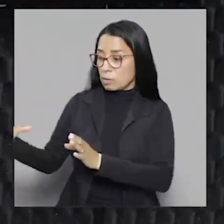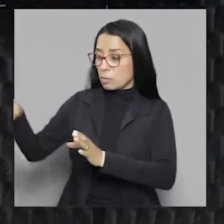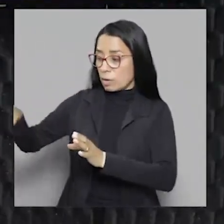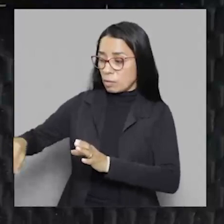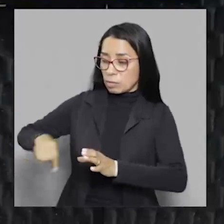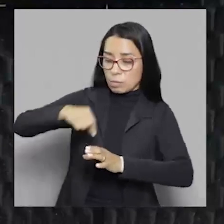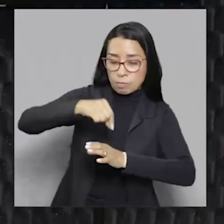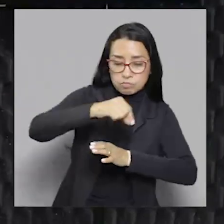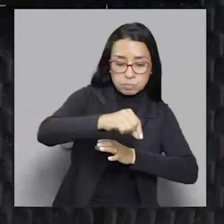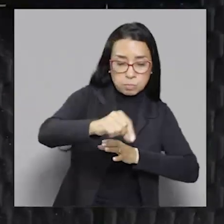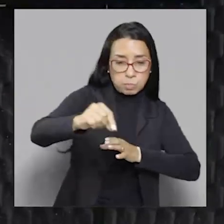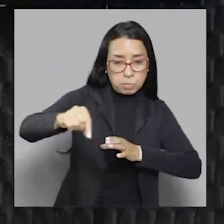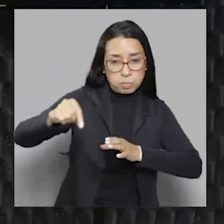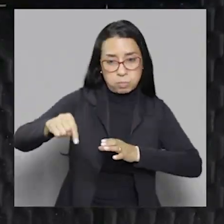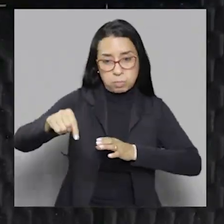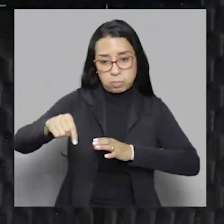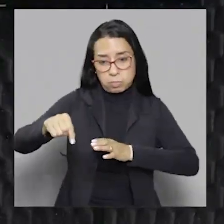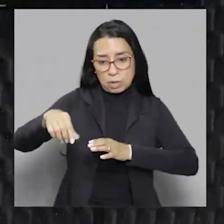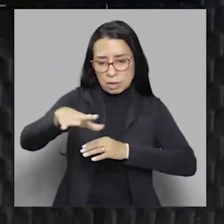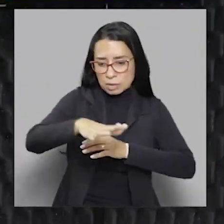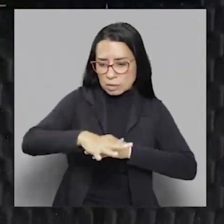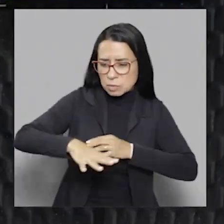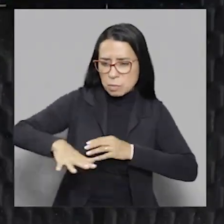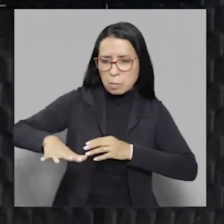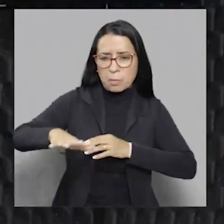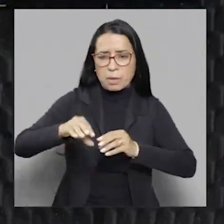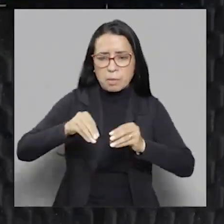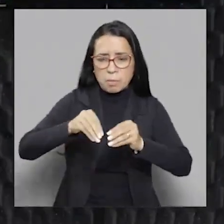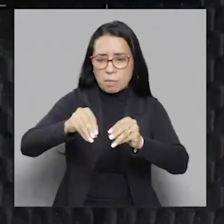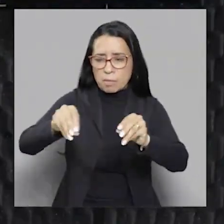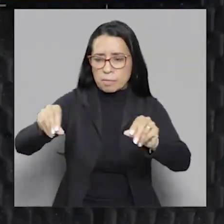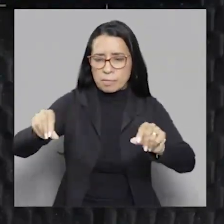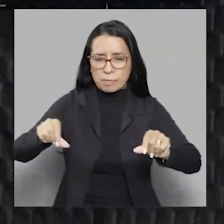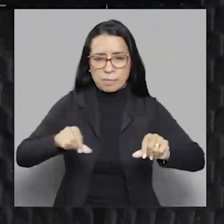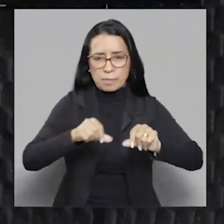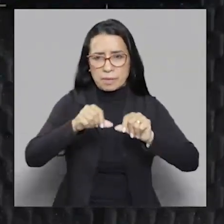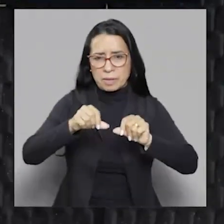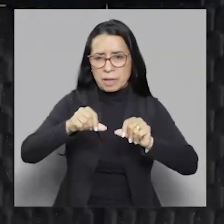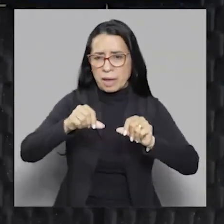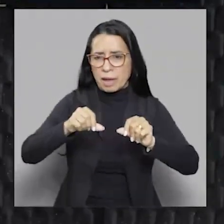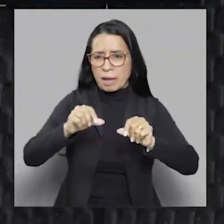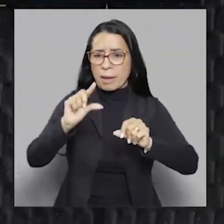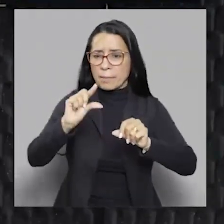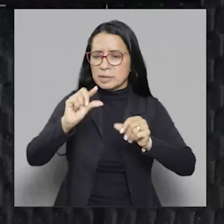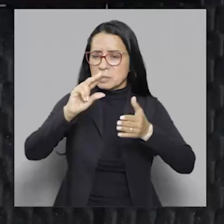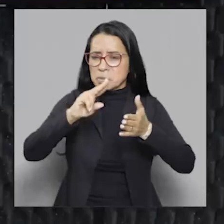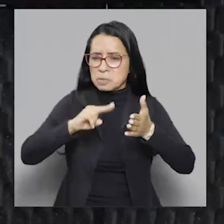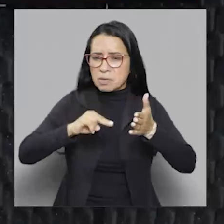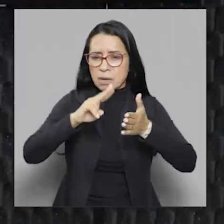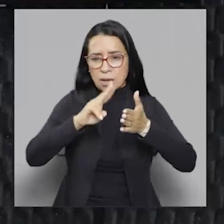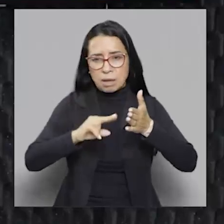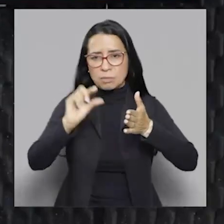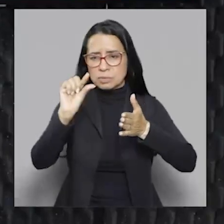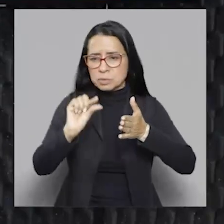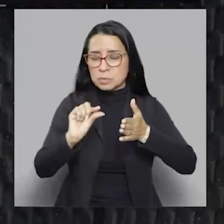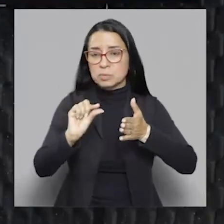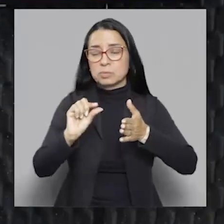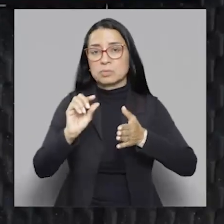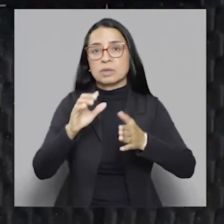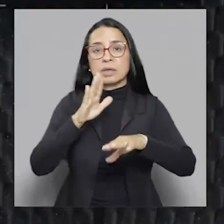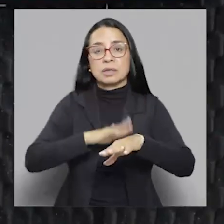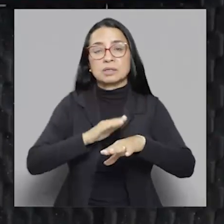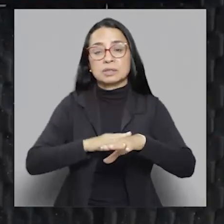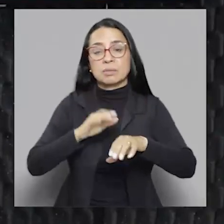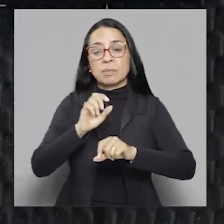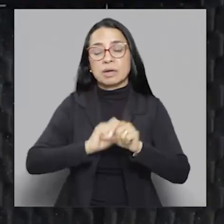ou deixava correr fluidamente sobre a tela. Pincéis largos, pincéis mais curtos, entre outras coisas. É chamada de